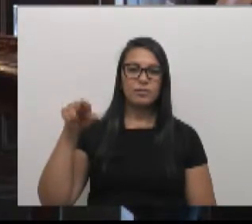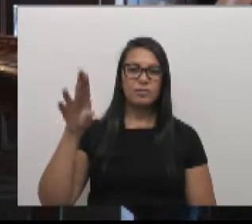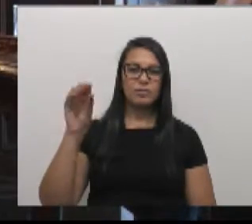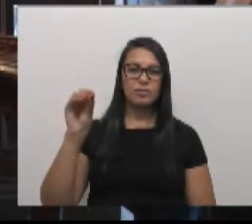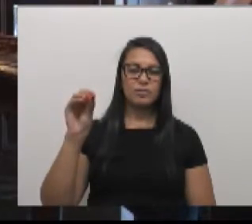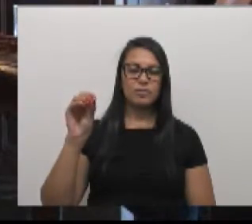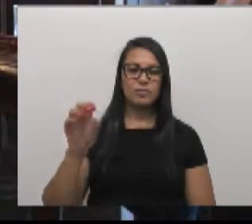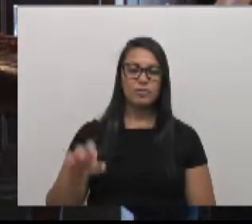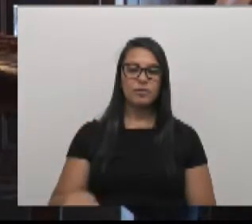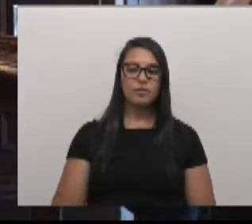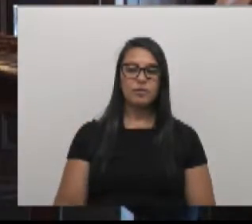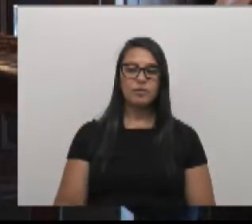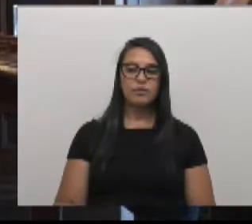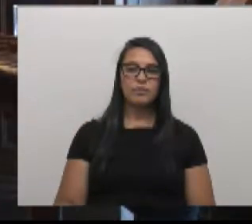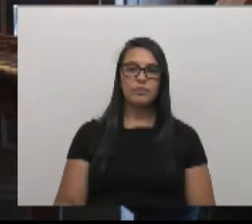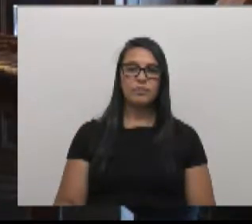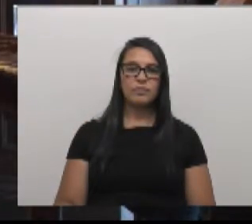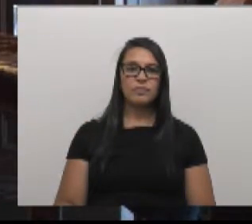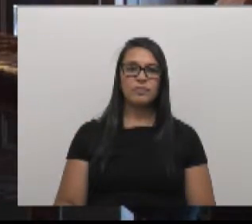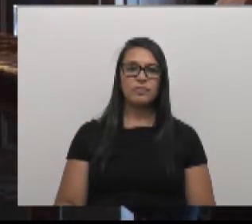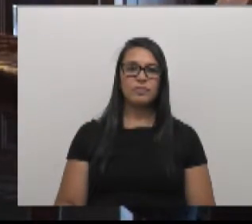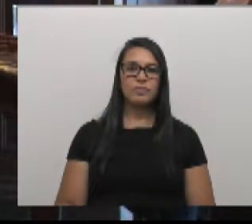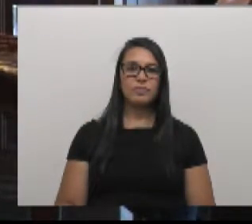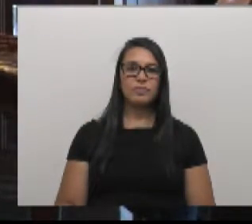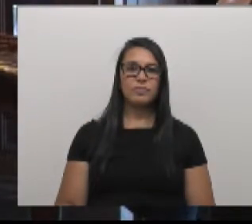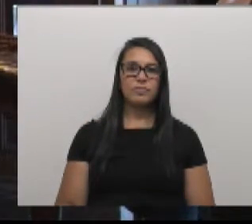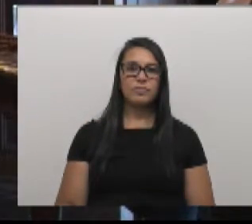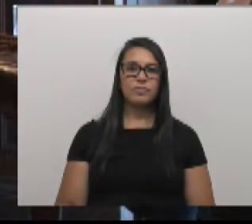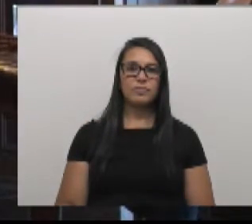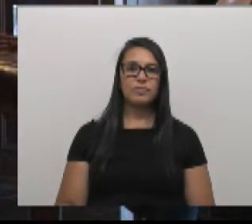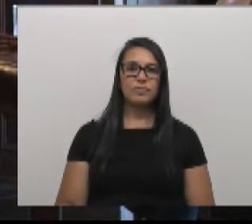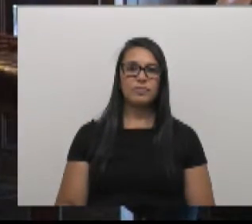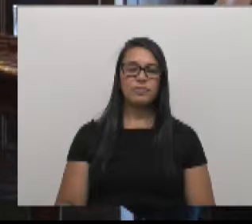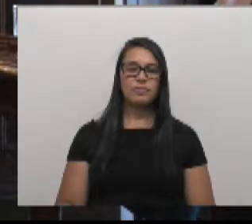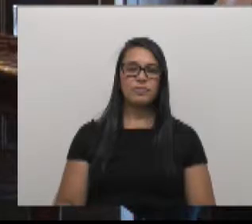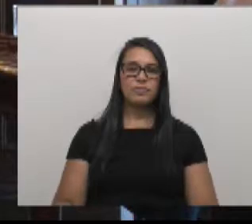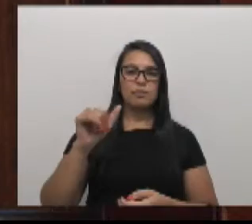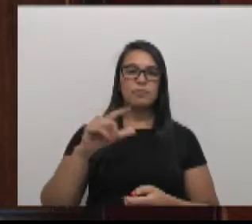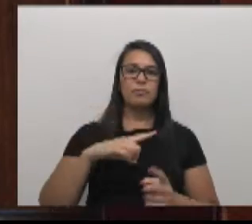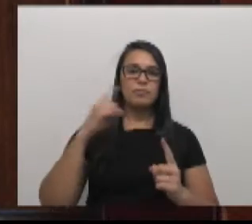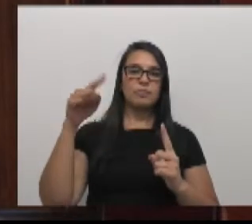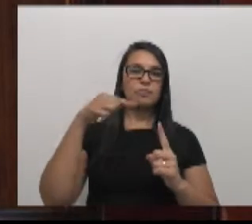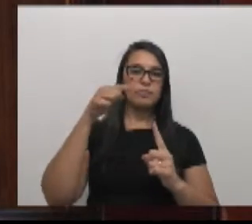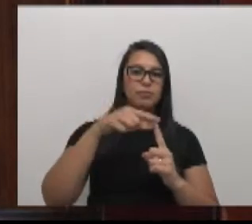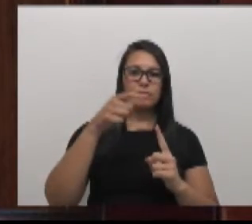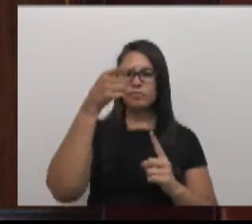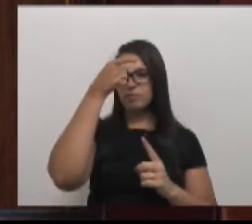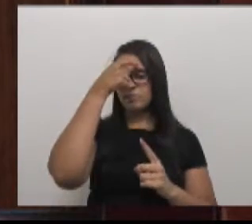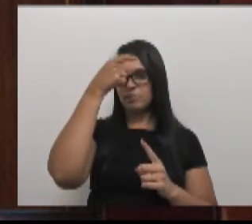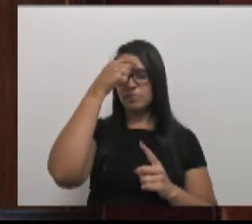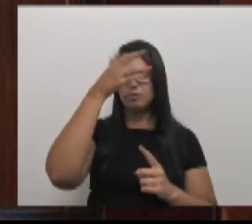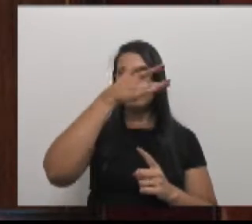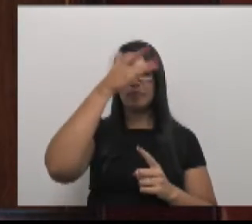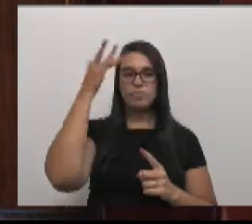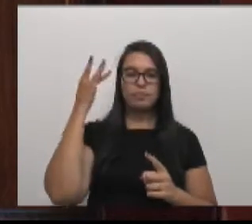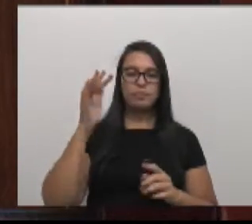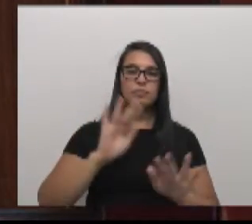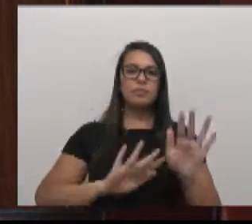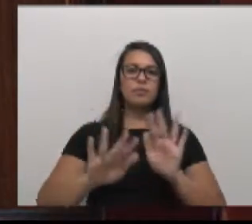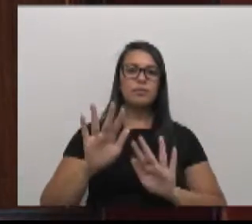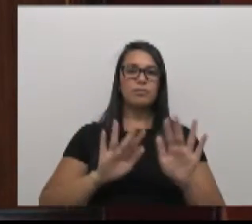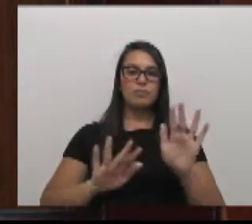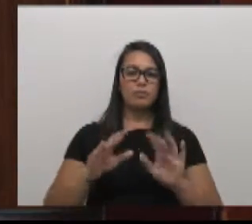Ainda no encontro, o vereador Marcelo da Silveira ressaltou a celebração do Dia Internacional dos Animais no dia 14 de março e a